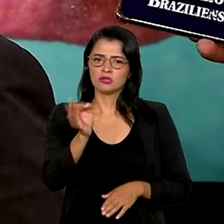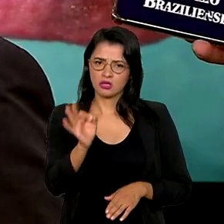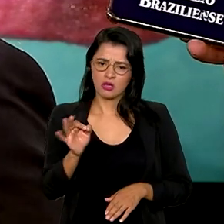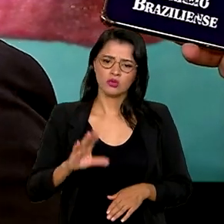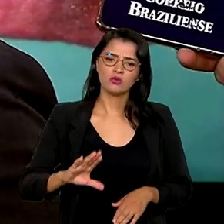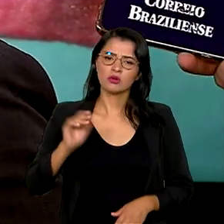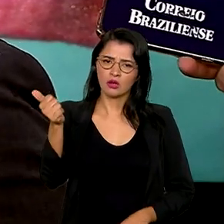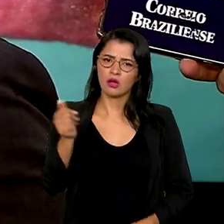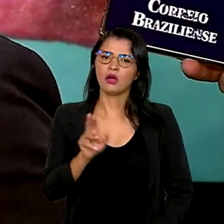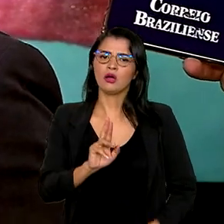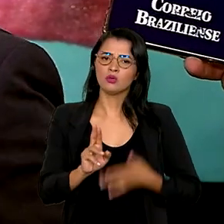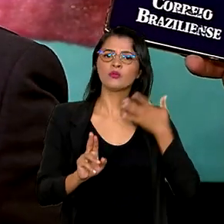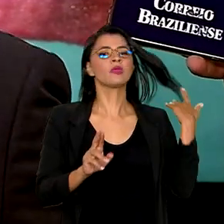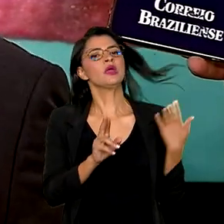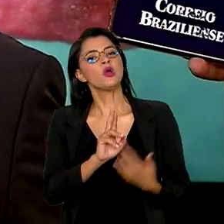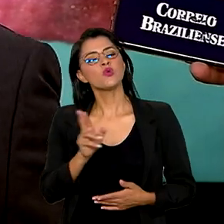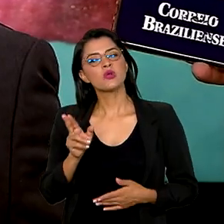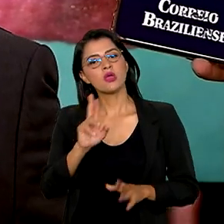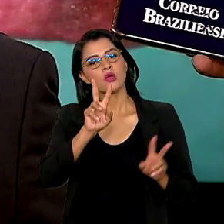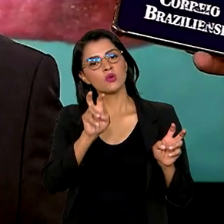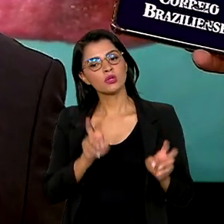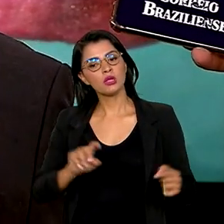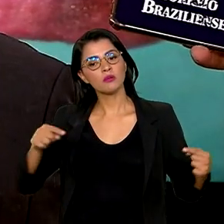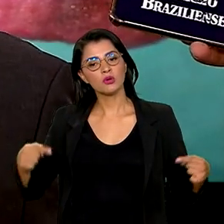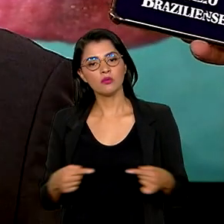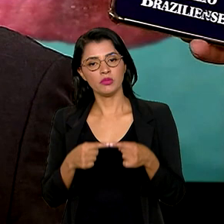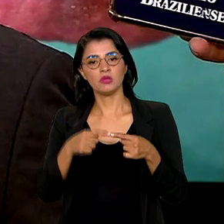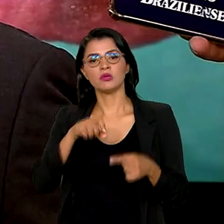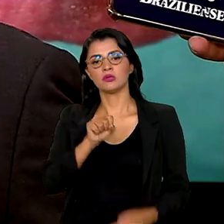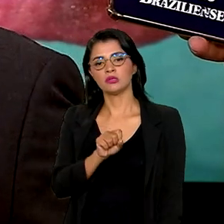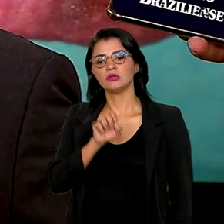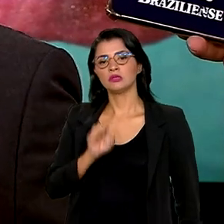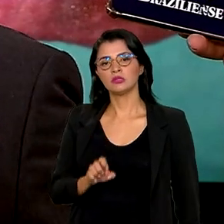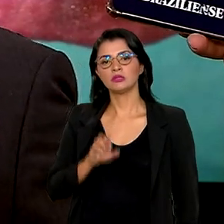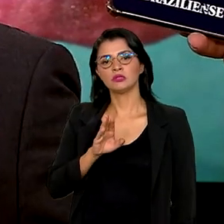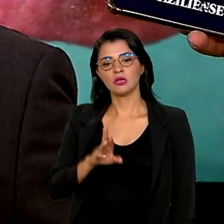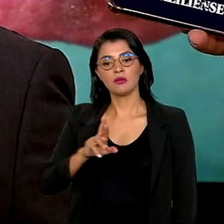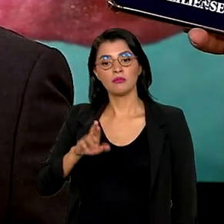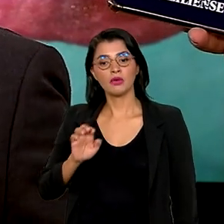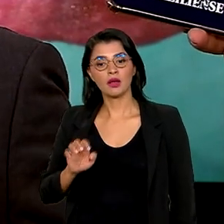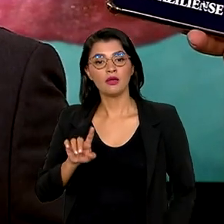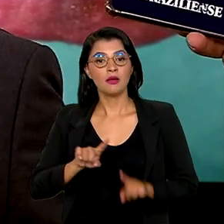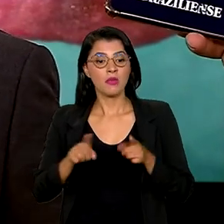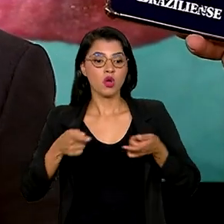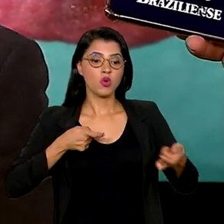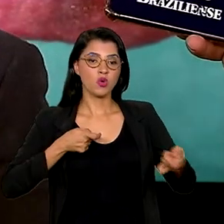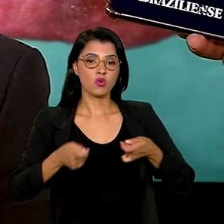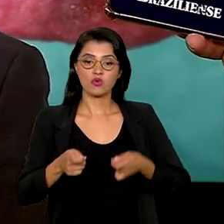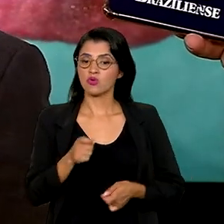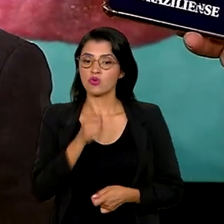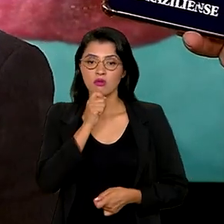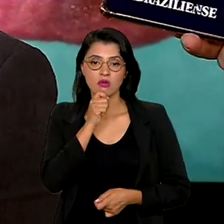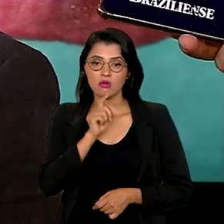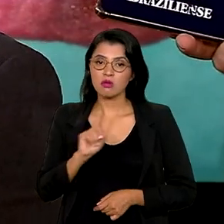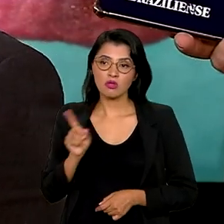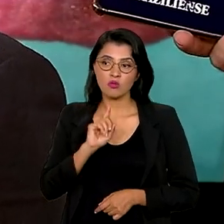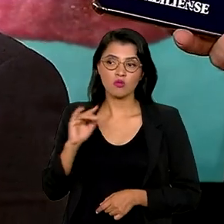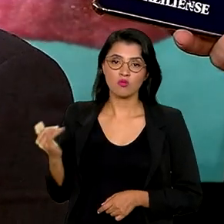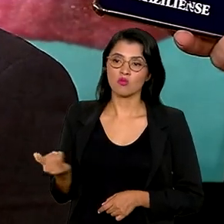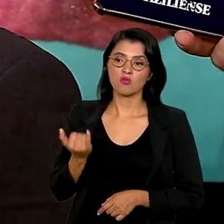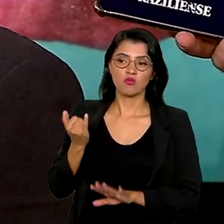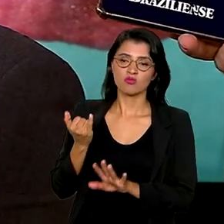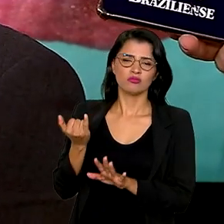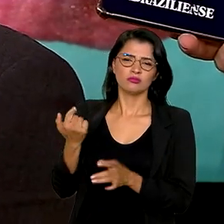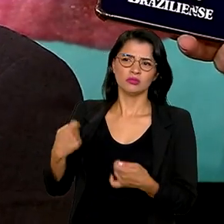pelo pela denominação que o tema tem a ver com o SEBRAE mas o controle em si também não é tão assim relevante